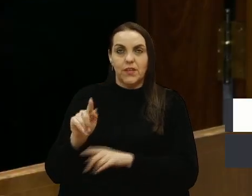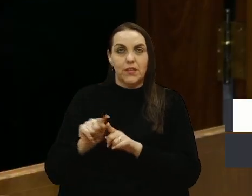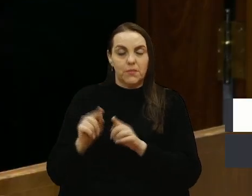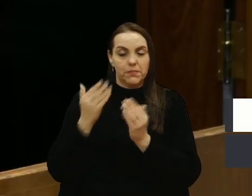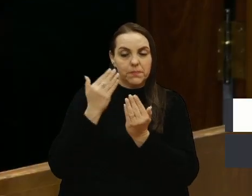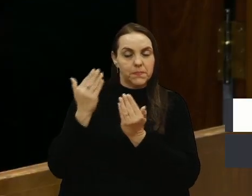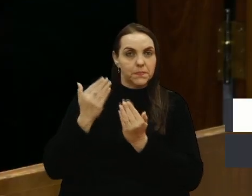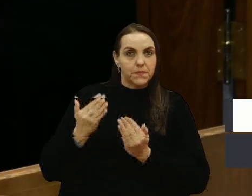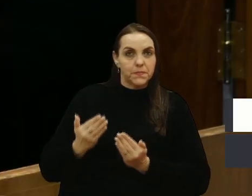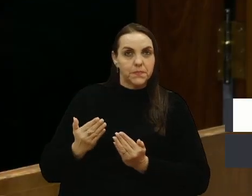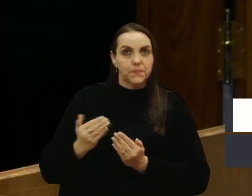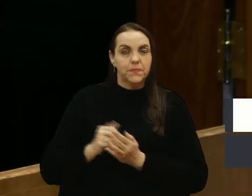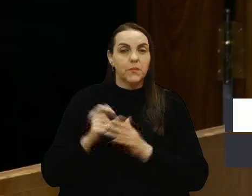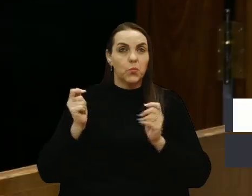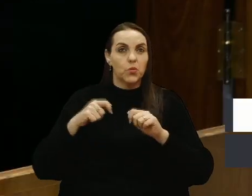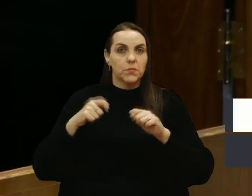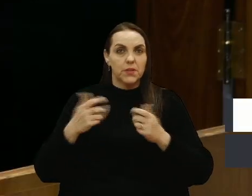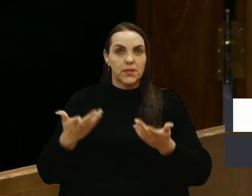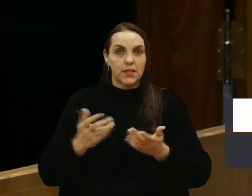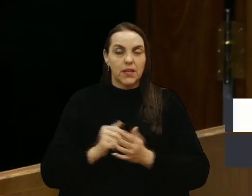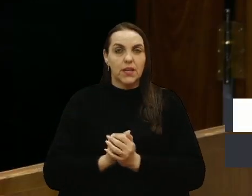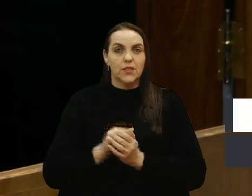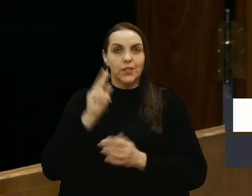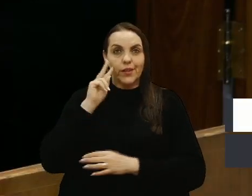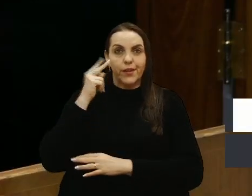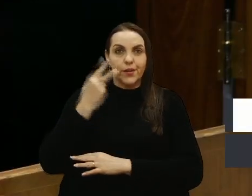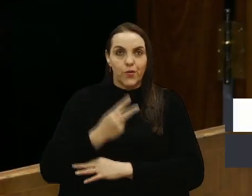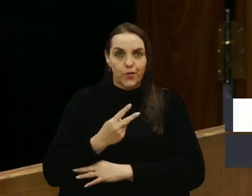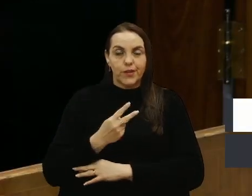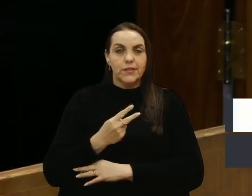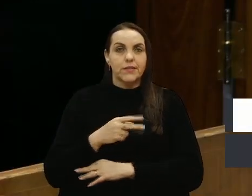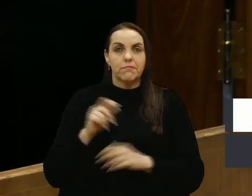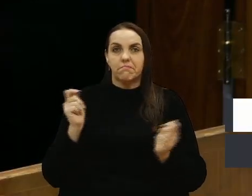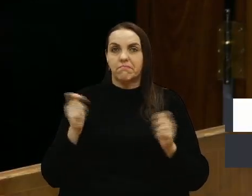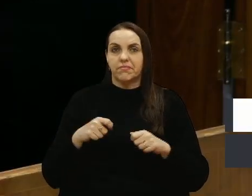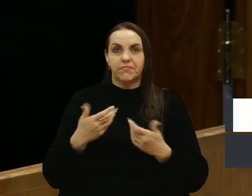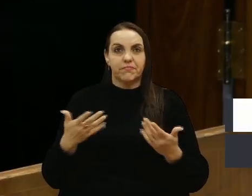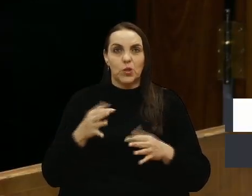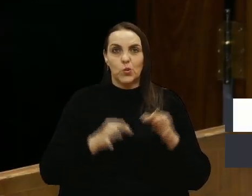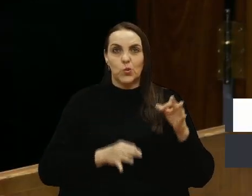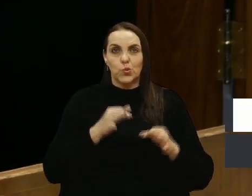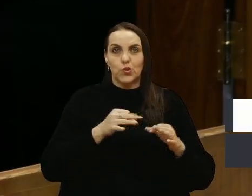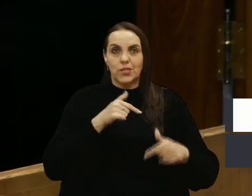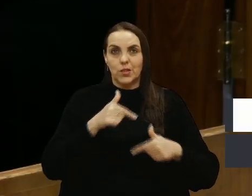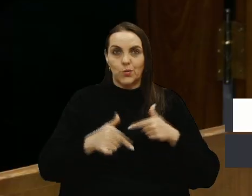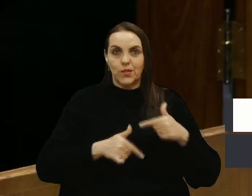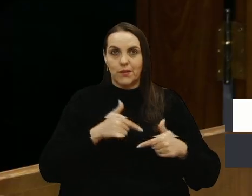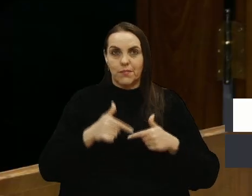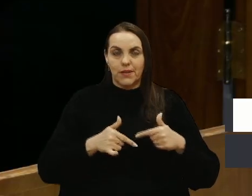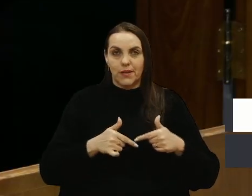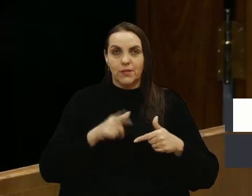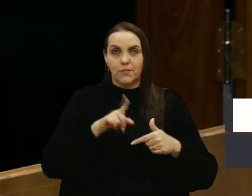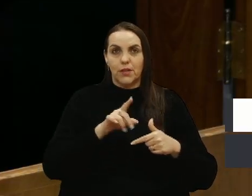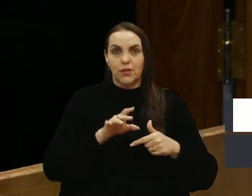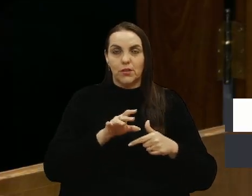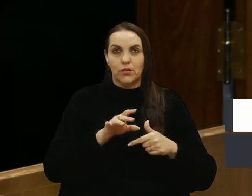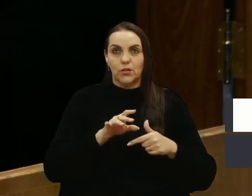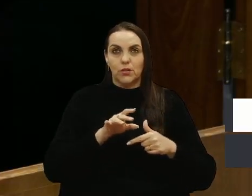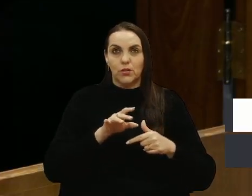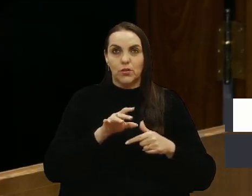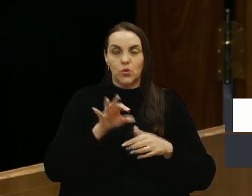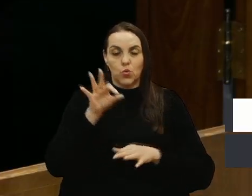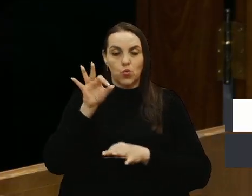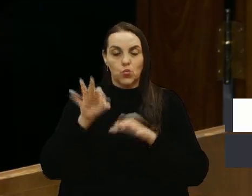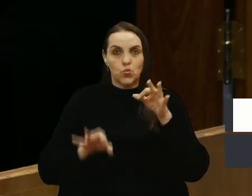apreciação da possibilidade de reconhecer a incompetência plena da Justiça do Trabalho para o julgamento de